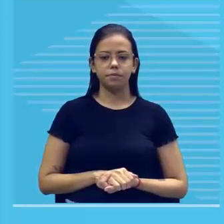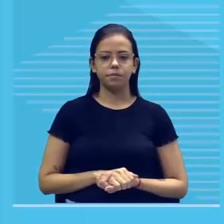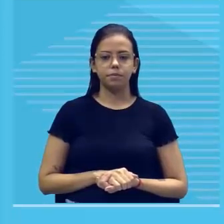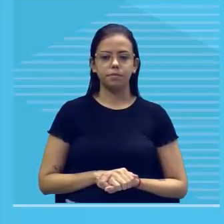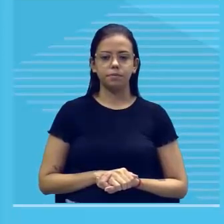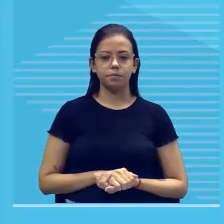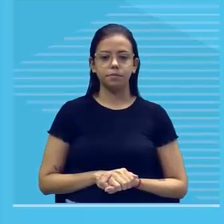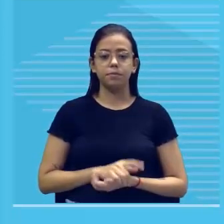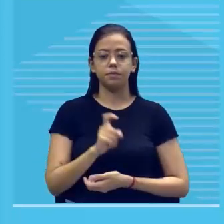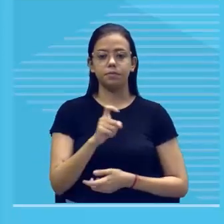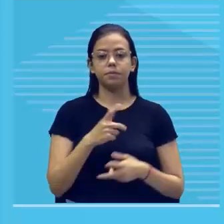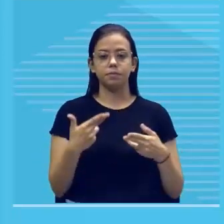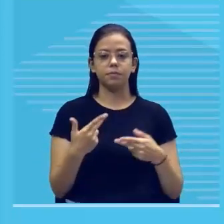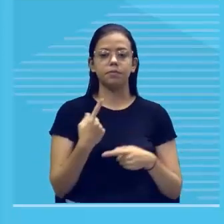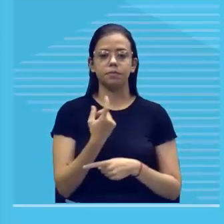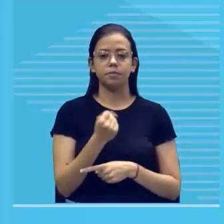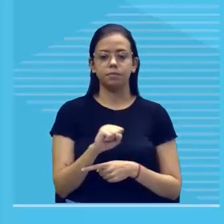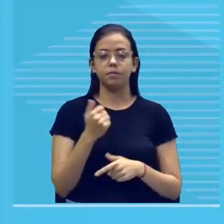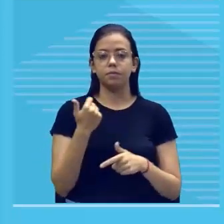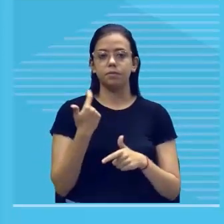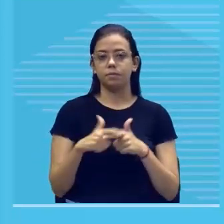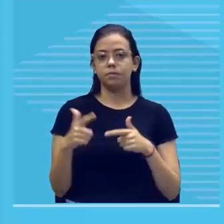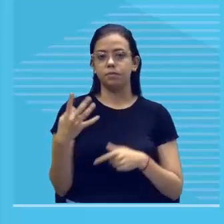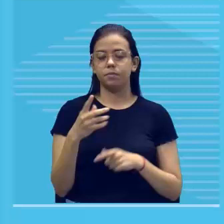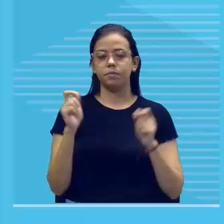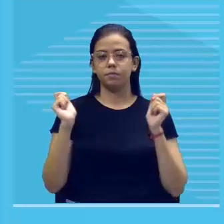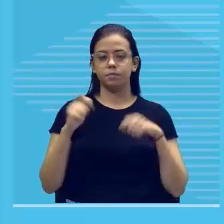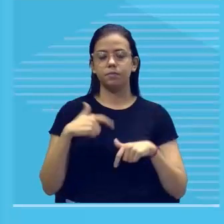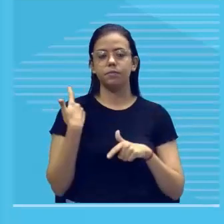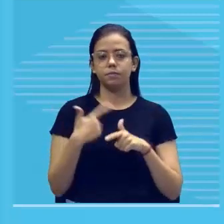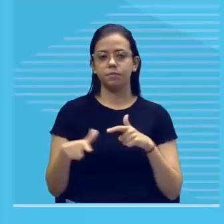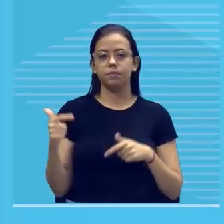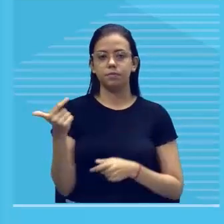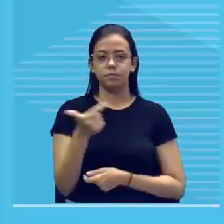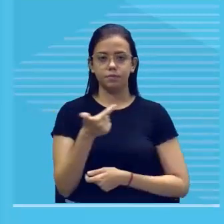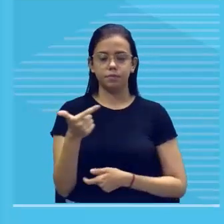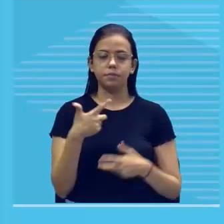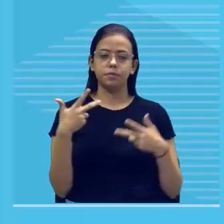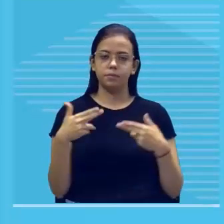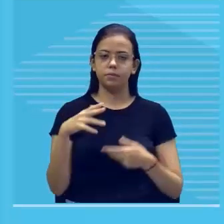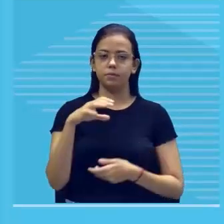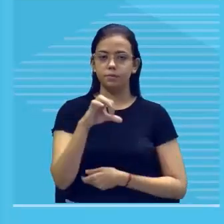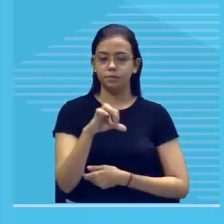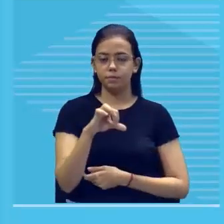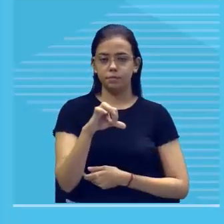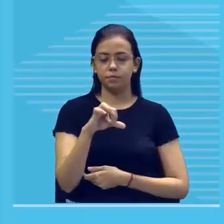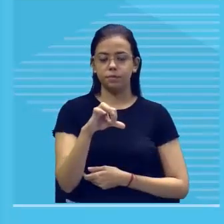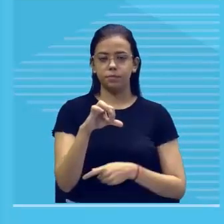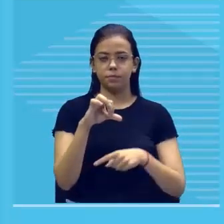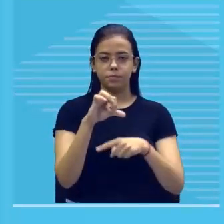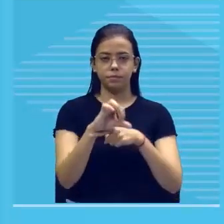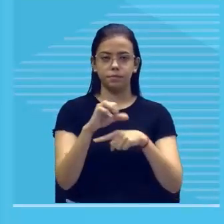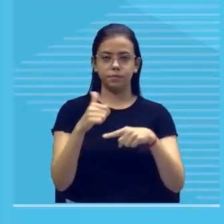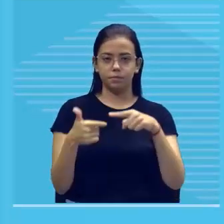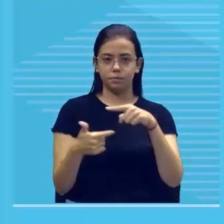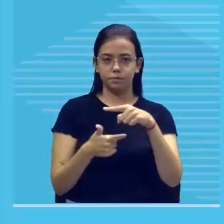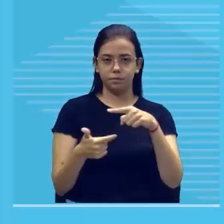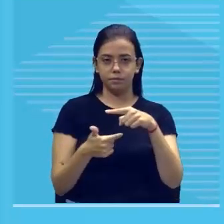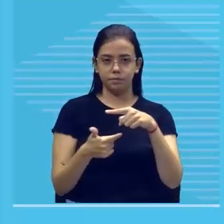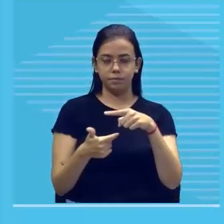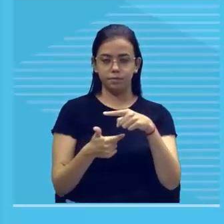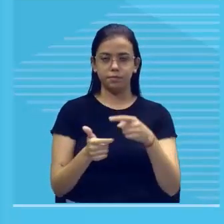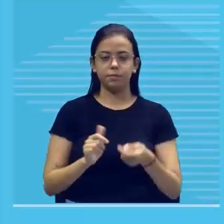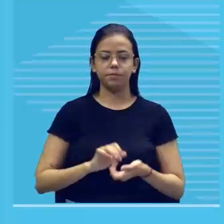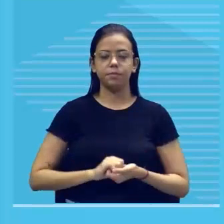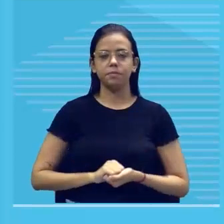4 que você consegue sempre ficar por dois né que dá 9 sobre 2